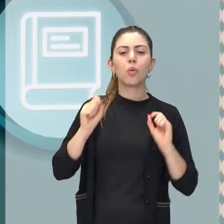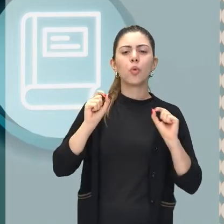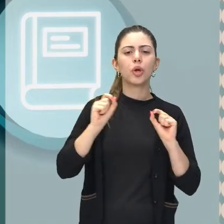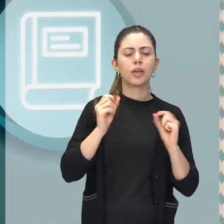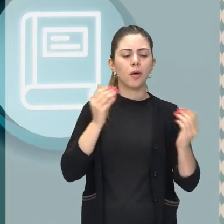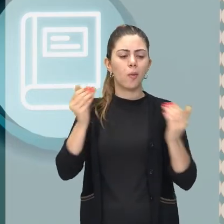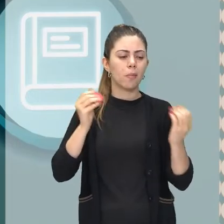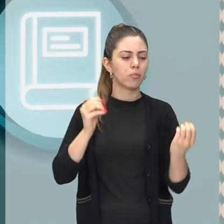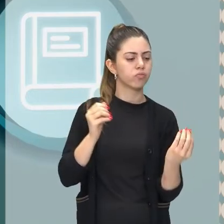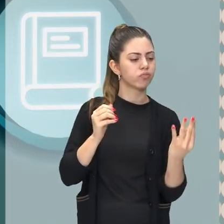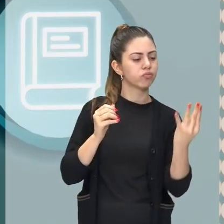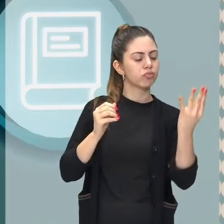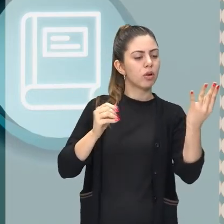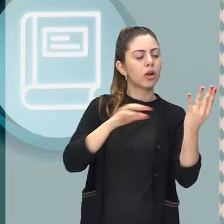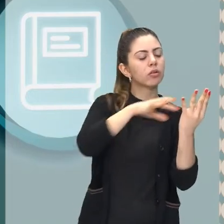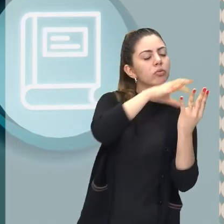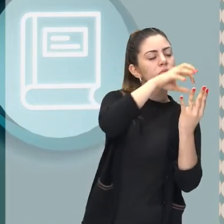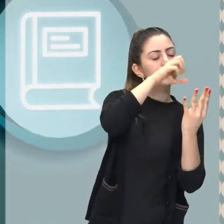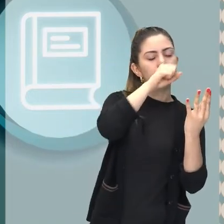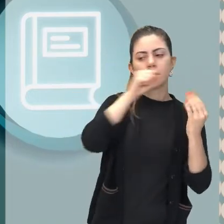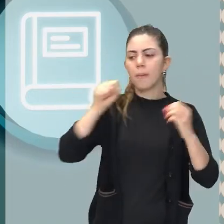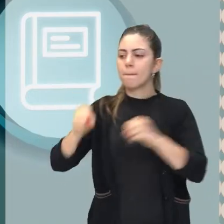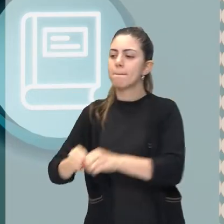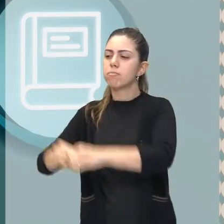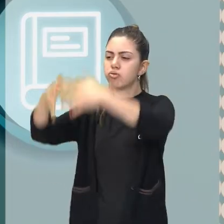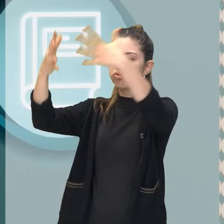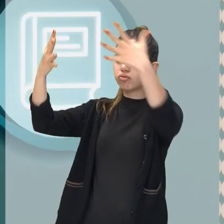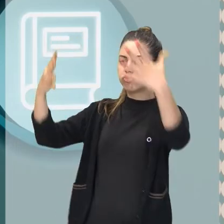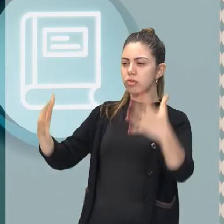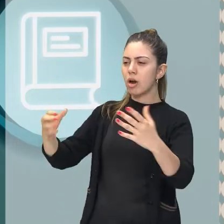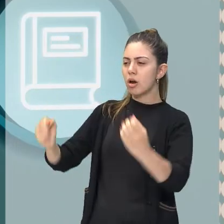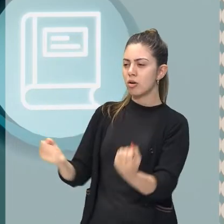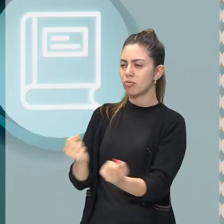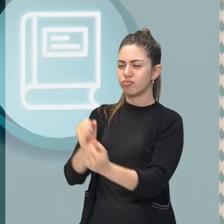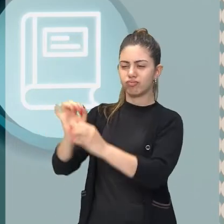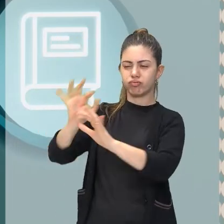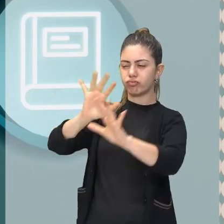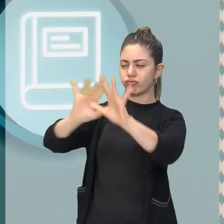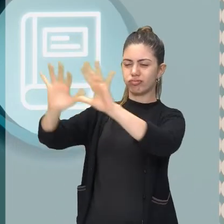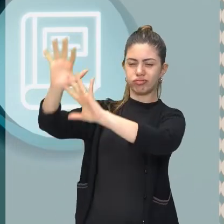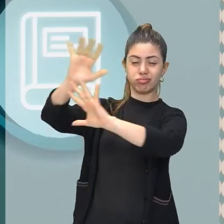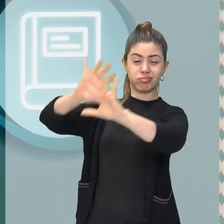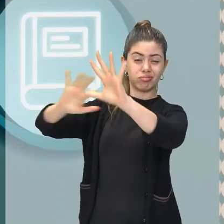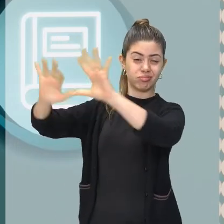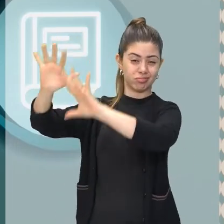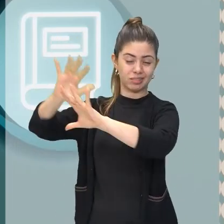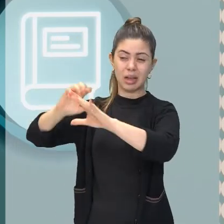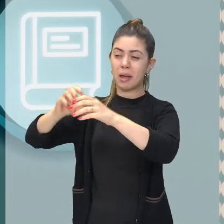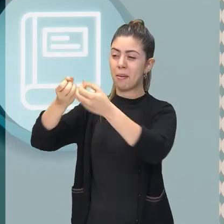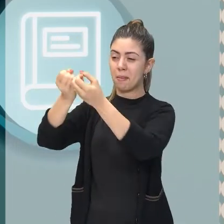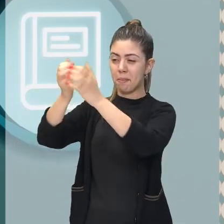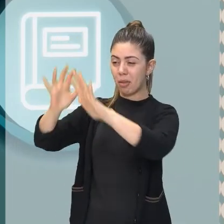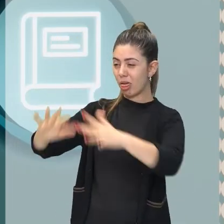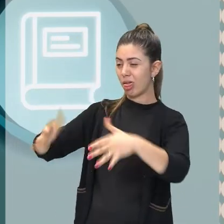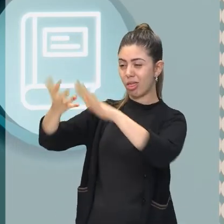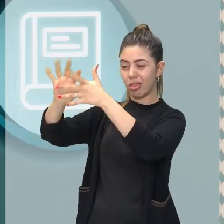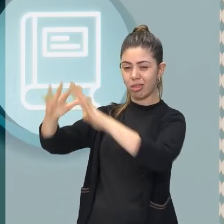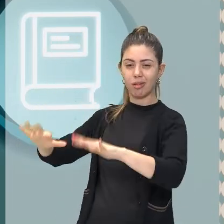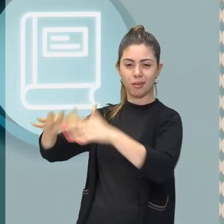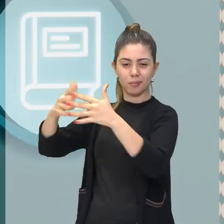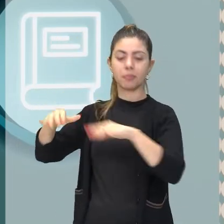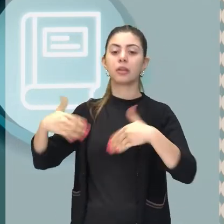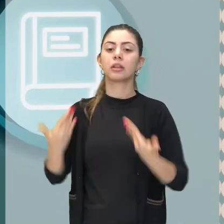uma fumaça, jogou uma fumaça, uma bomba, né? Que causou muita destruição. Então, aí